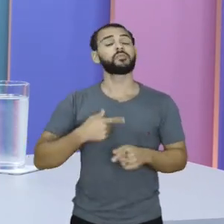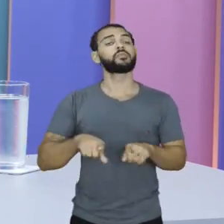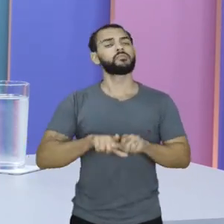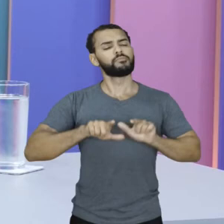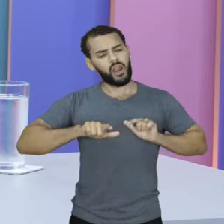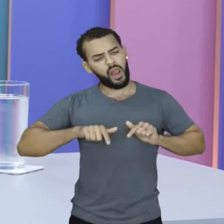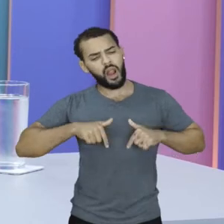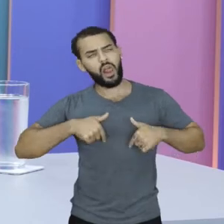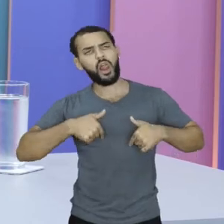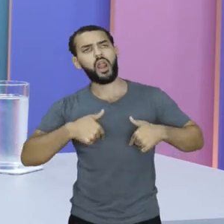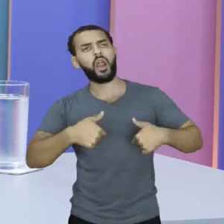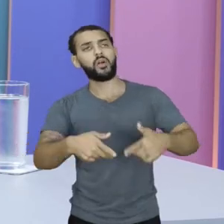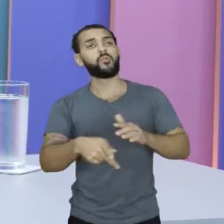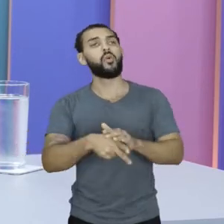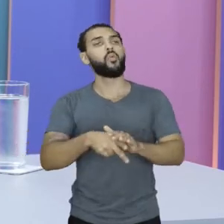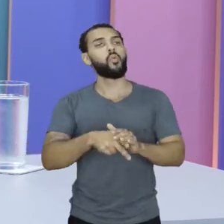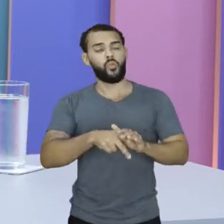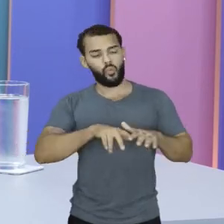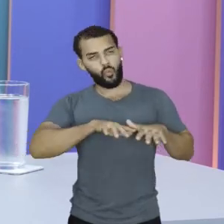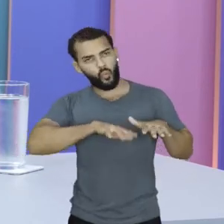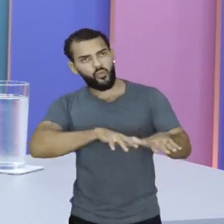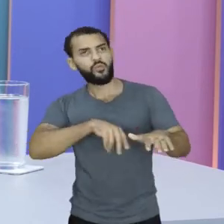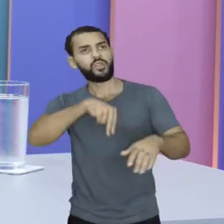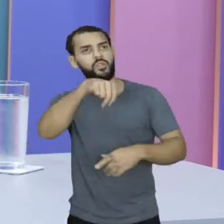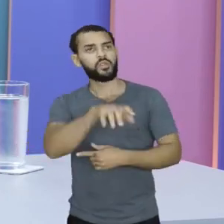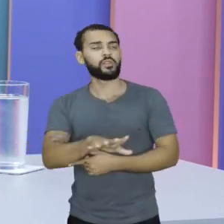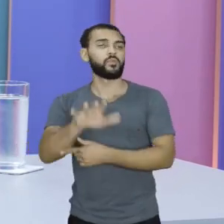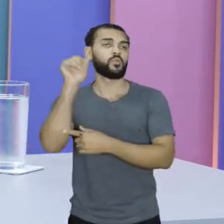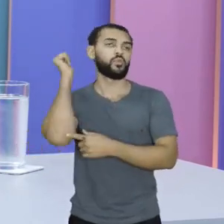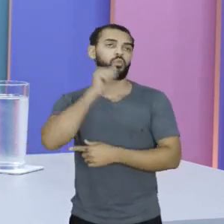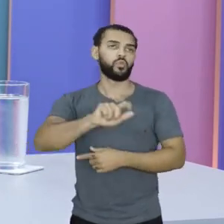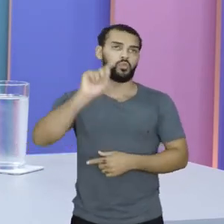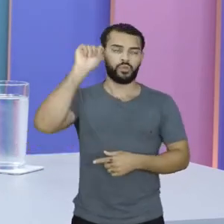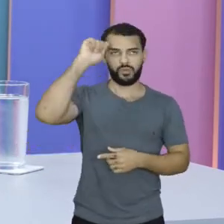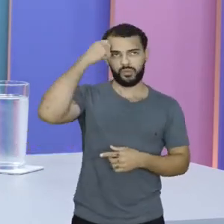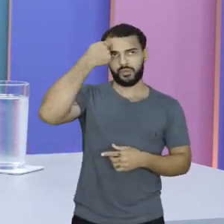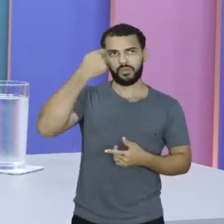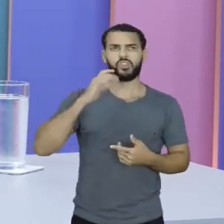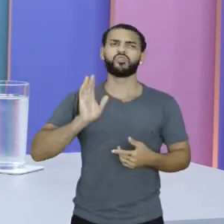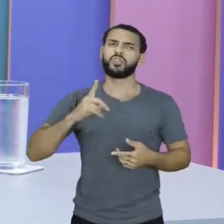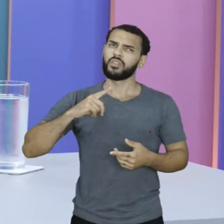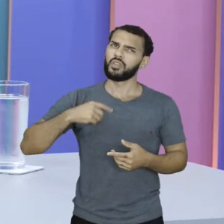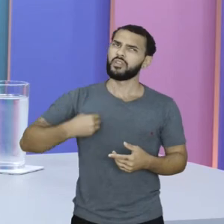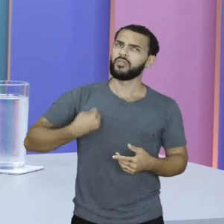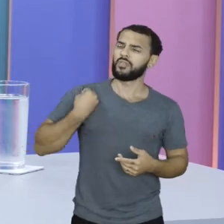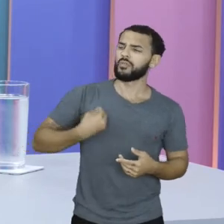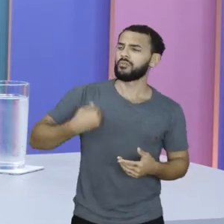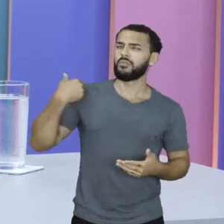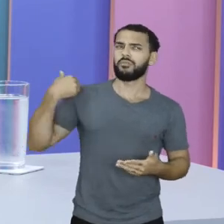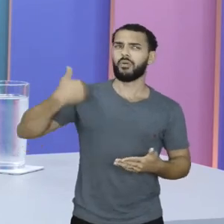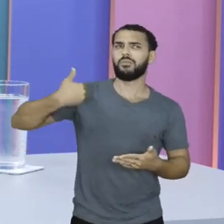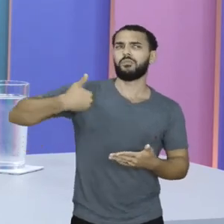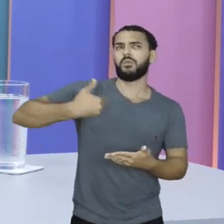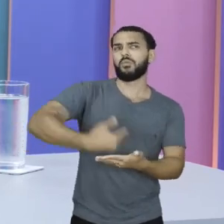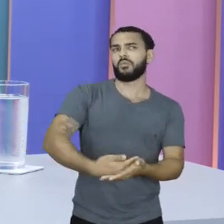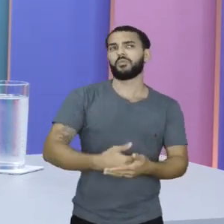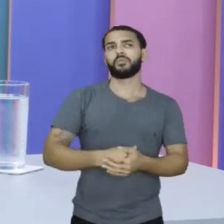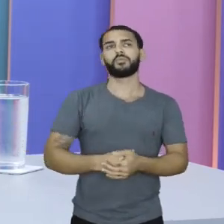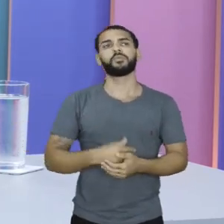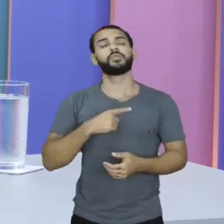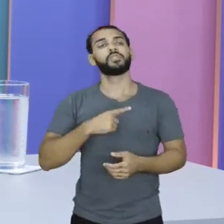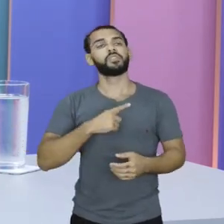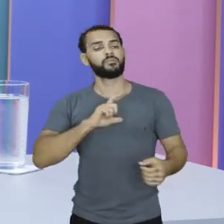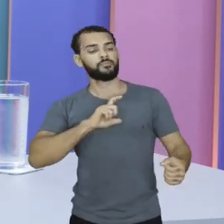Movimento Nacional de Mulheres Negras. Tenho uma longa trajetória, desde o período que me filiei ao Partido